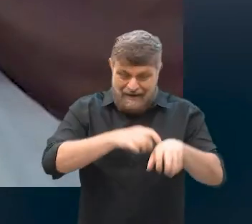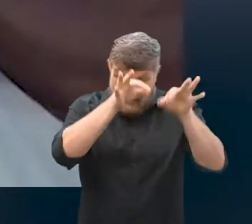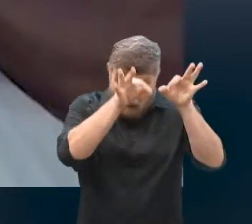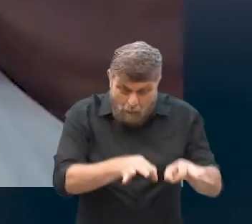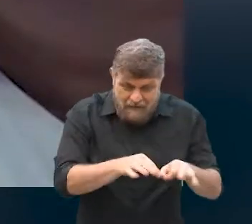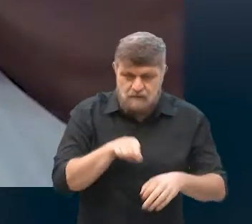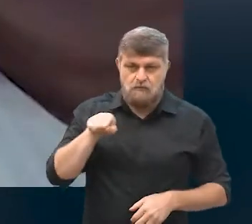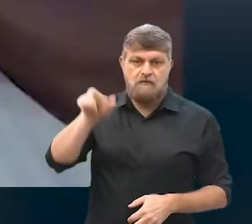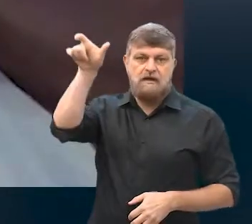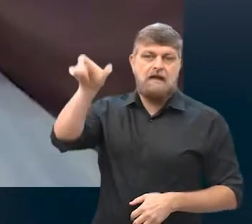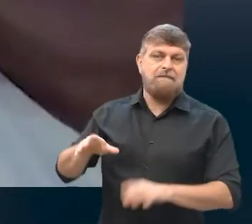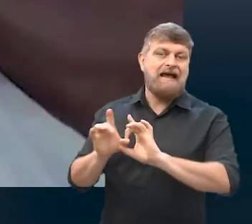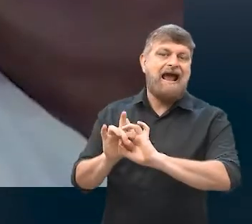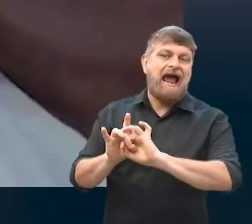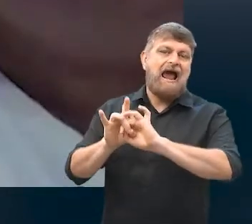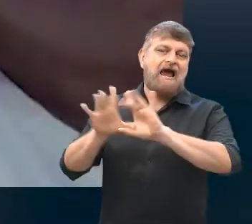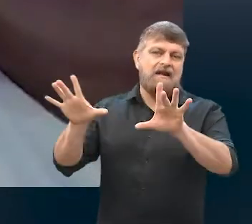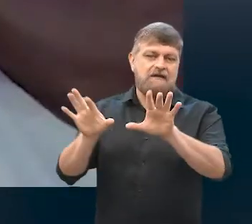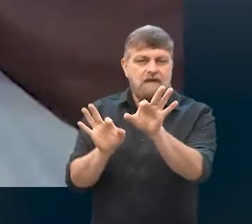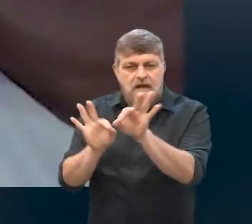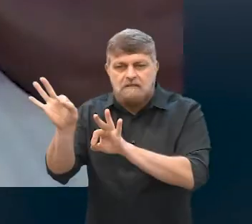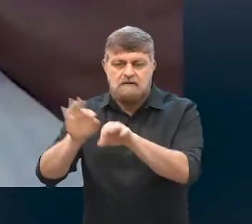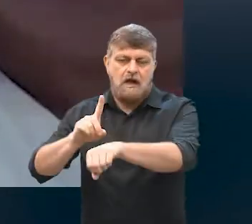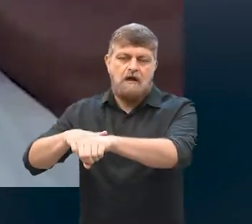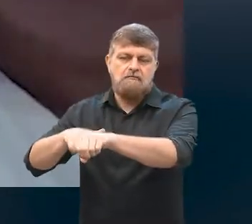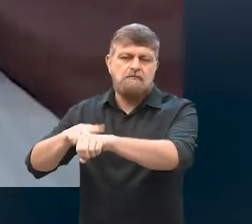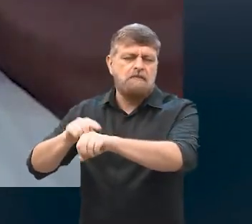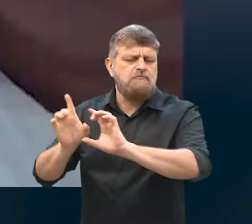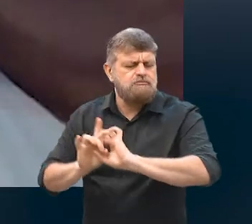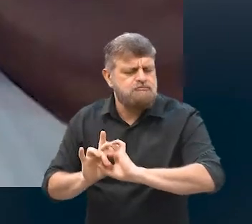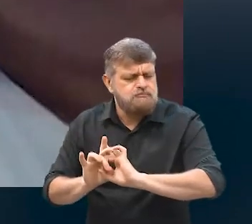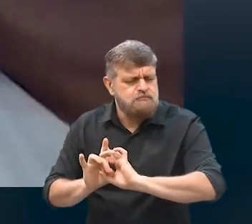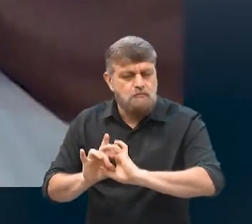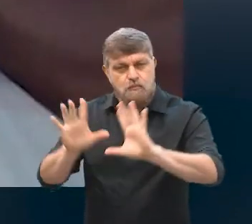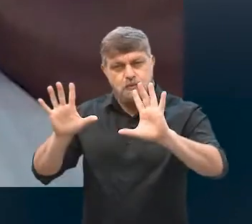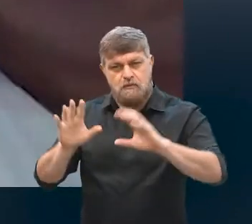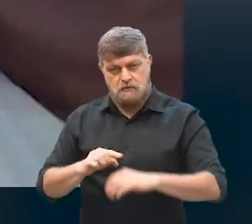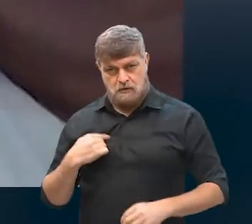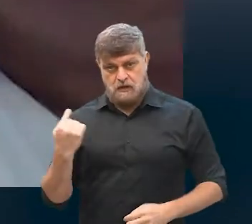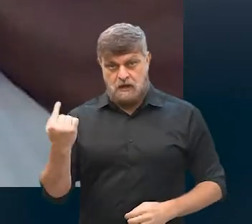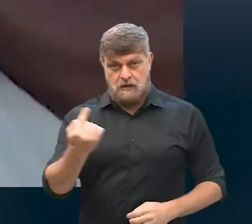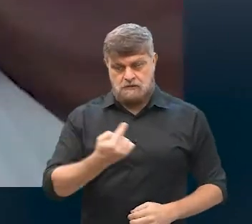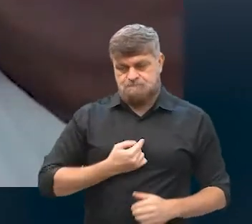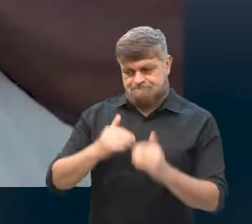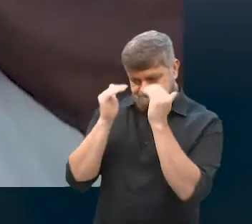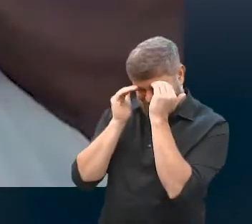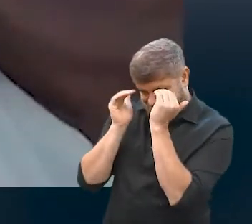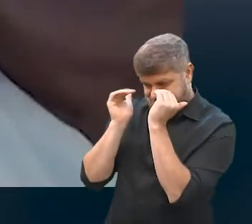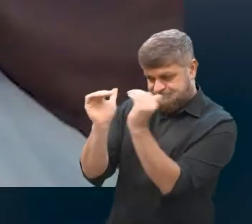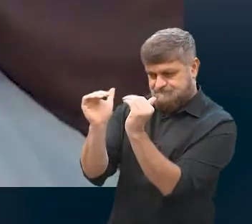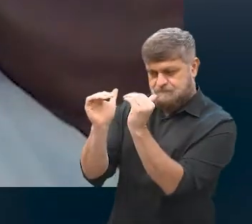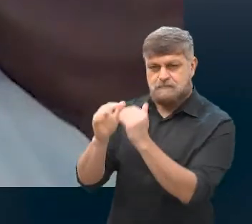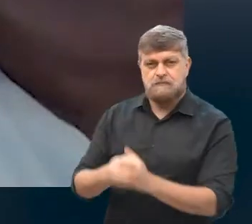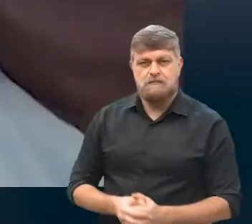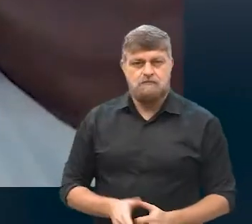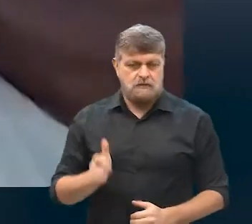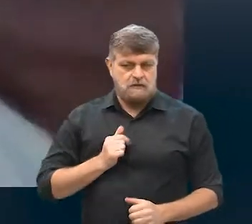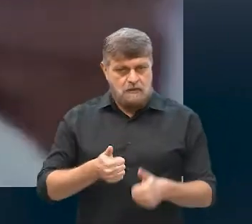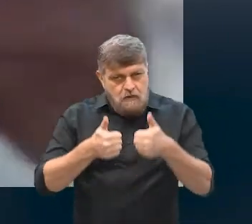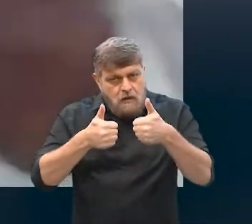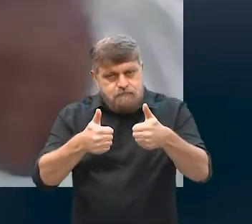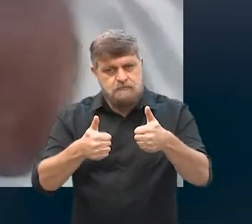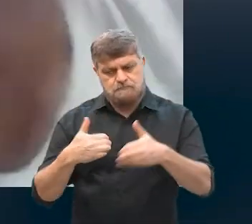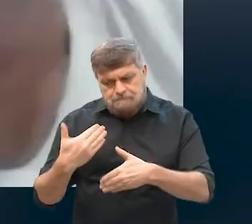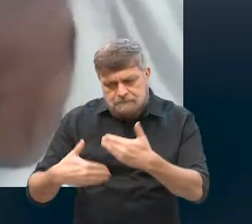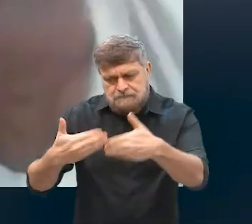todo para tudo. Ele não, ele se organiza no tempo dele. Então, assim, a gente está tentando respeitar isso. E vai dando